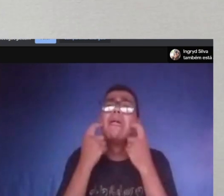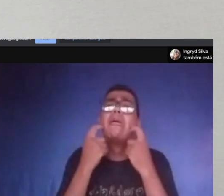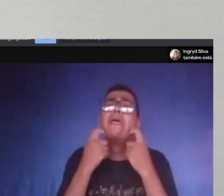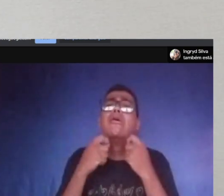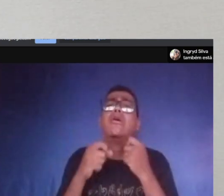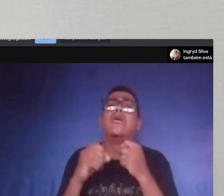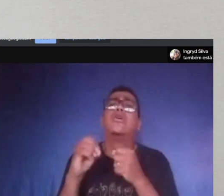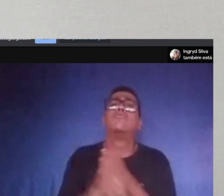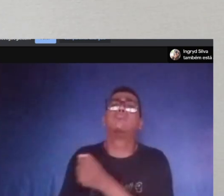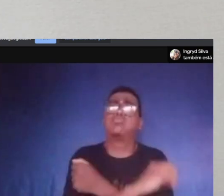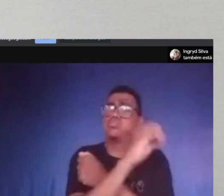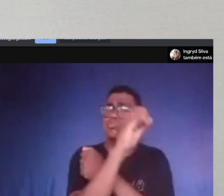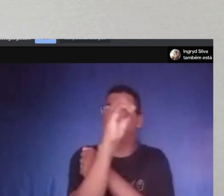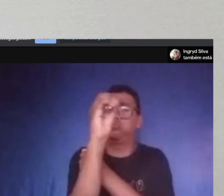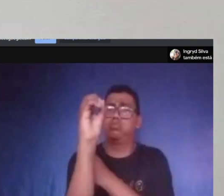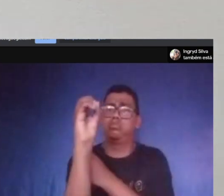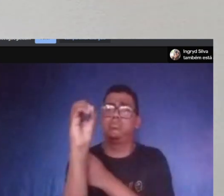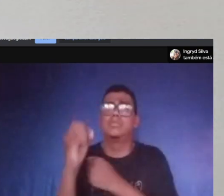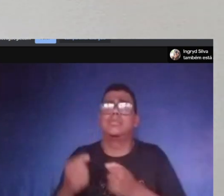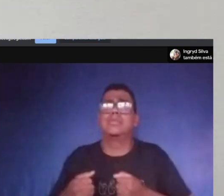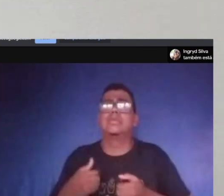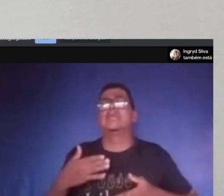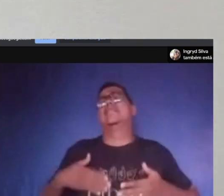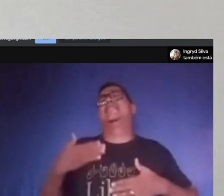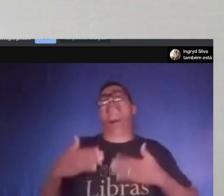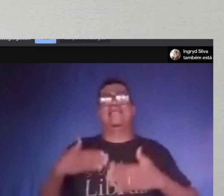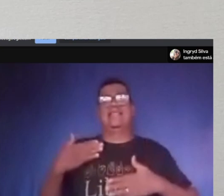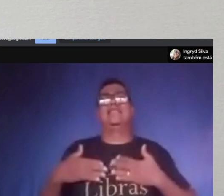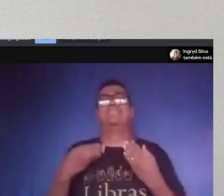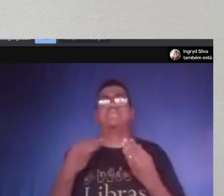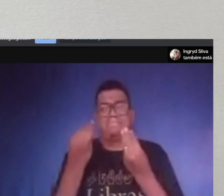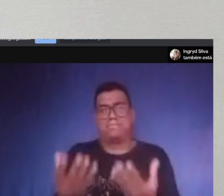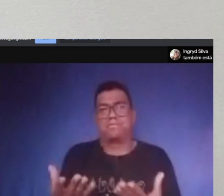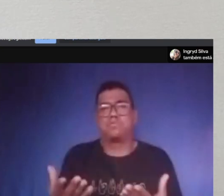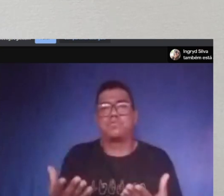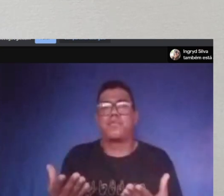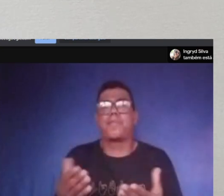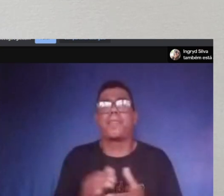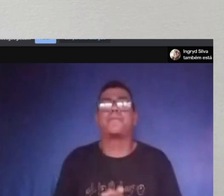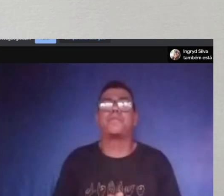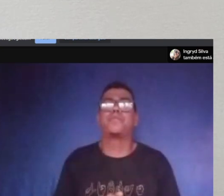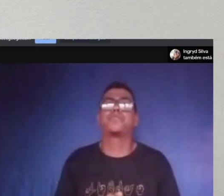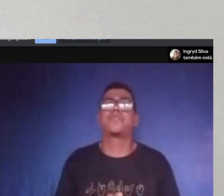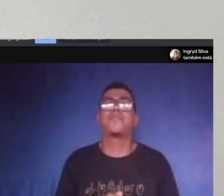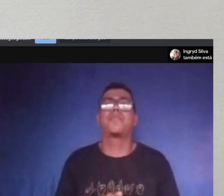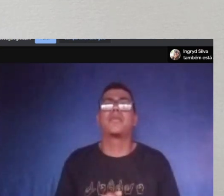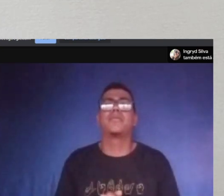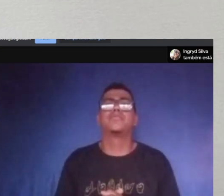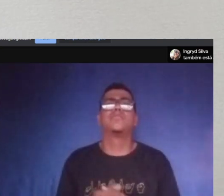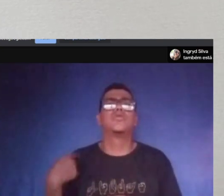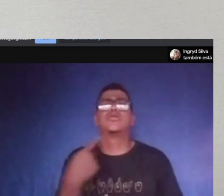às vezes tiram o nosso sossego, mas que isso não possa durar mais do que uma noite. Como a palavra diz que o choro ele dura a noite, mas a alegria vem pela